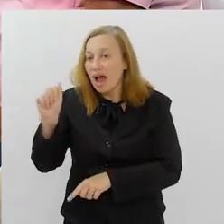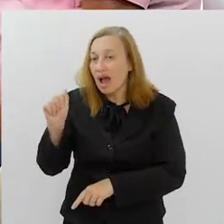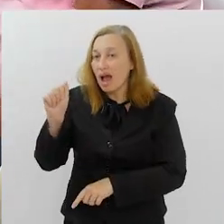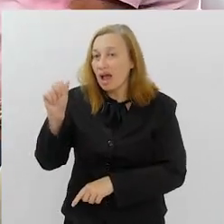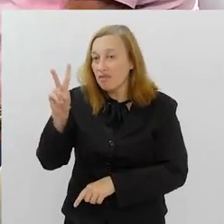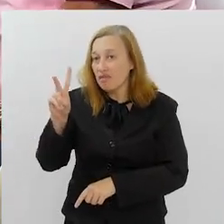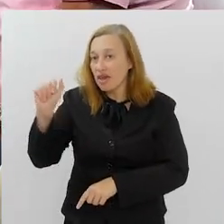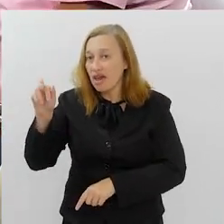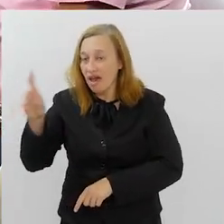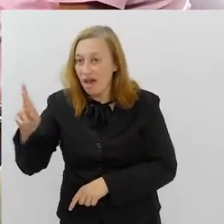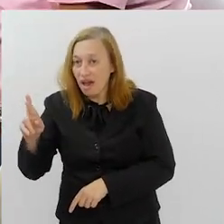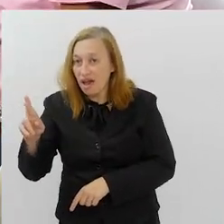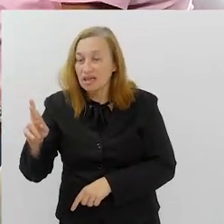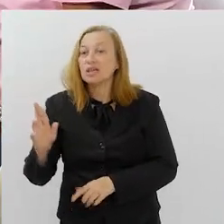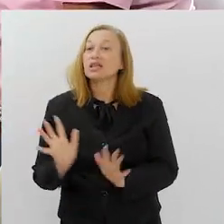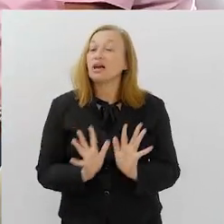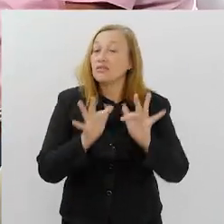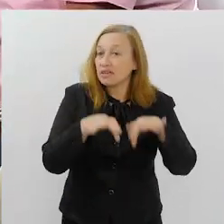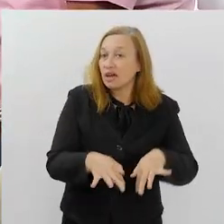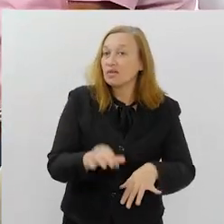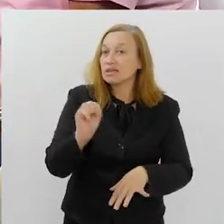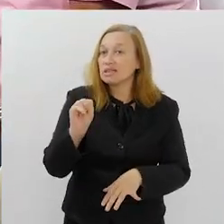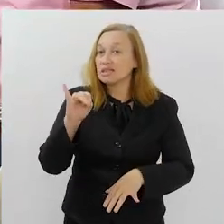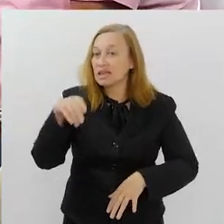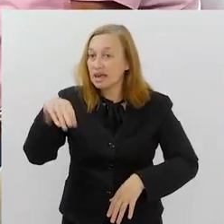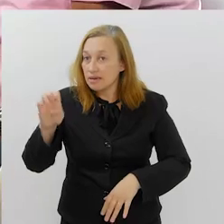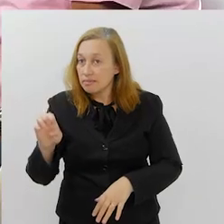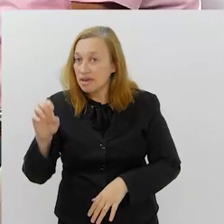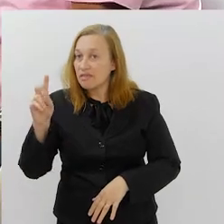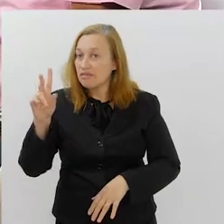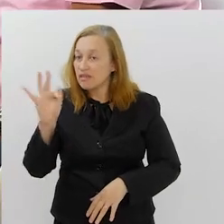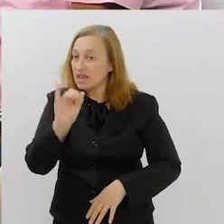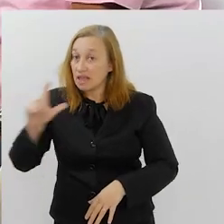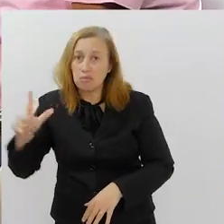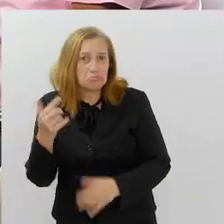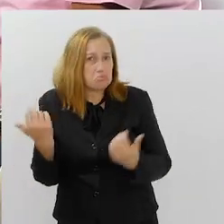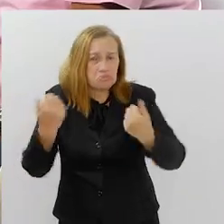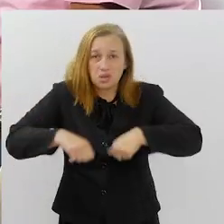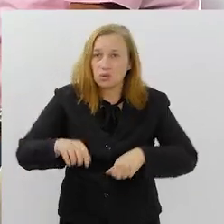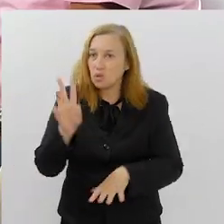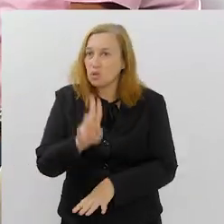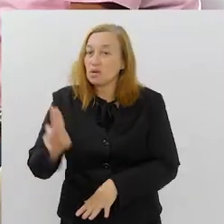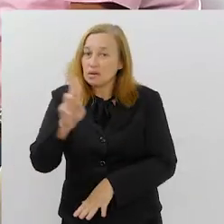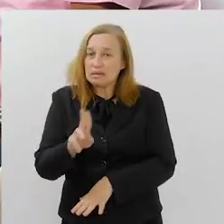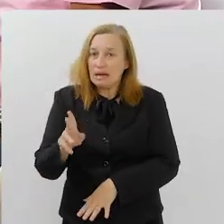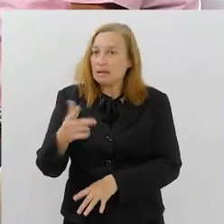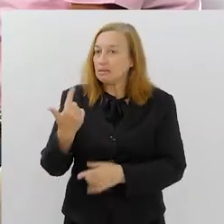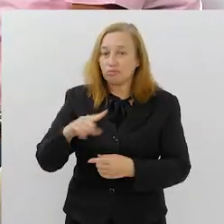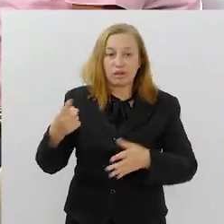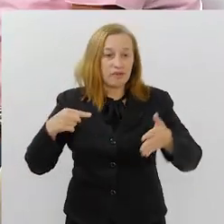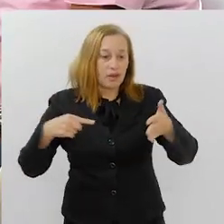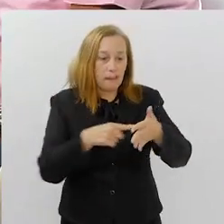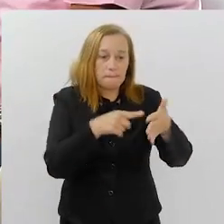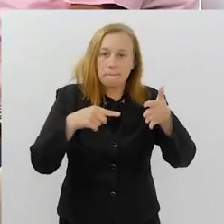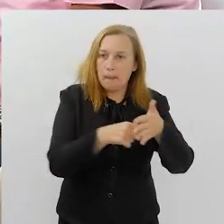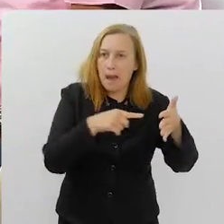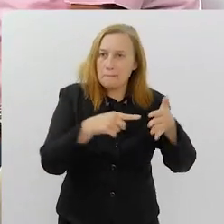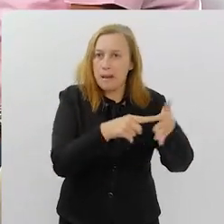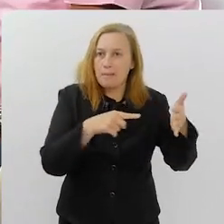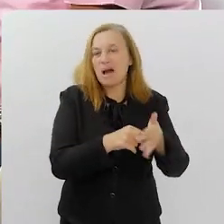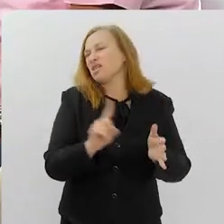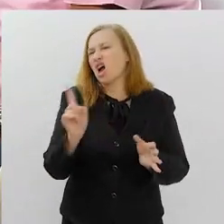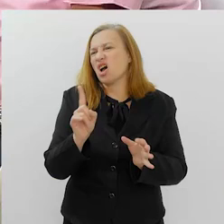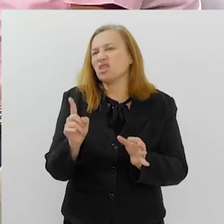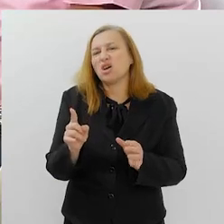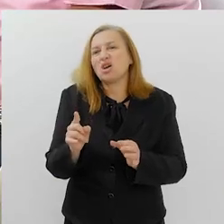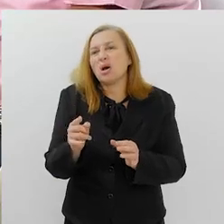dessa Série A2, principalmente na semifinal e na final, que não precisou ser usado, né? Não teve polêmica, né, Reinaldo? Teve um lancezinho ou outro, aquele